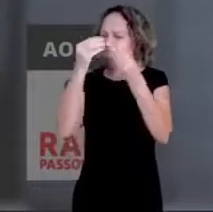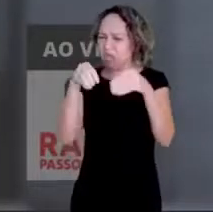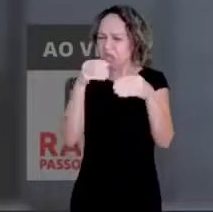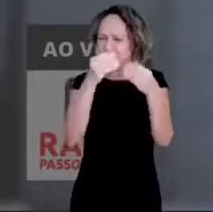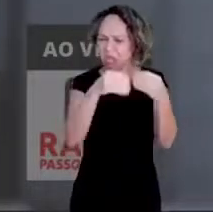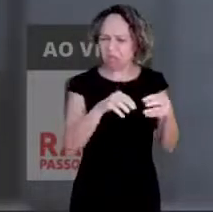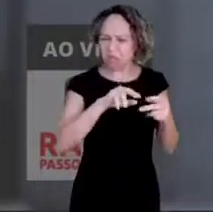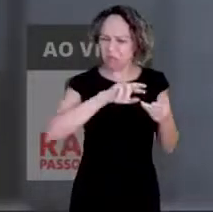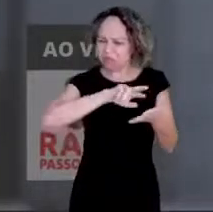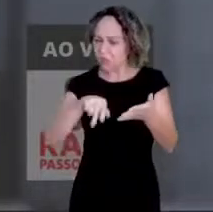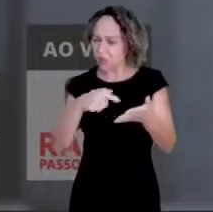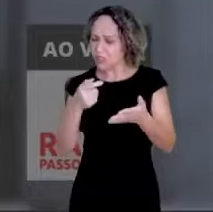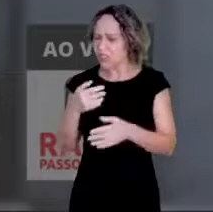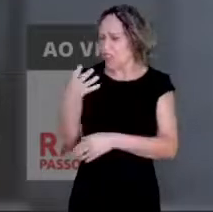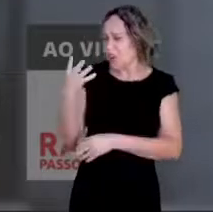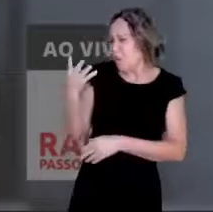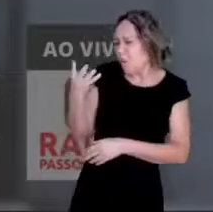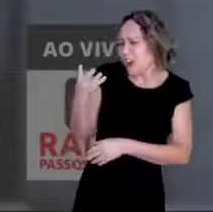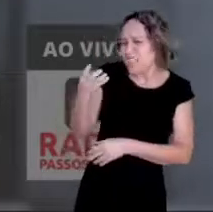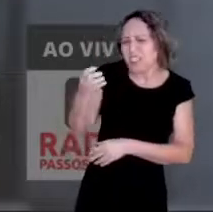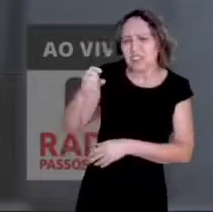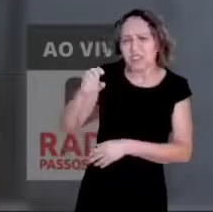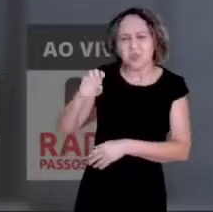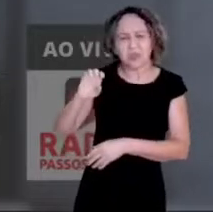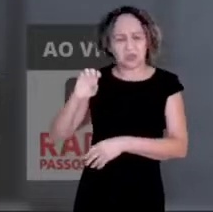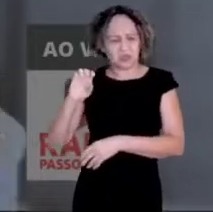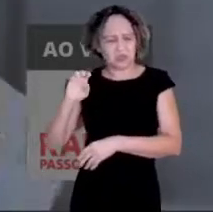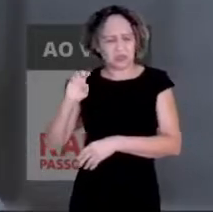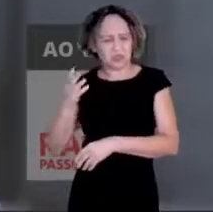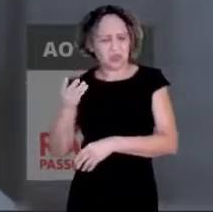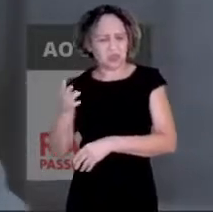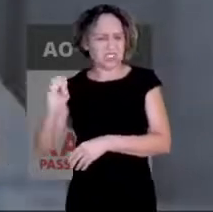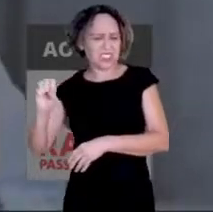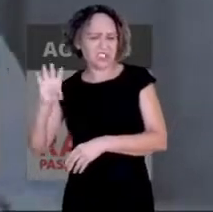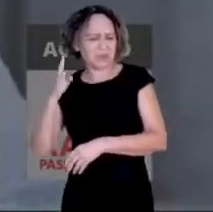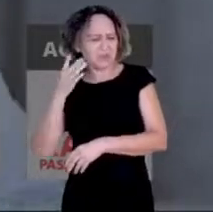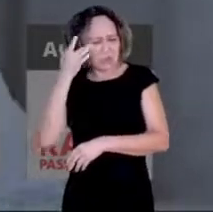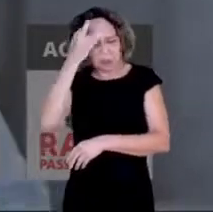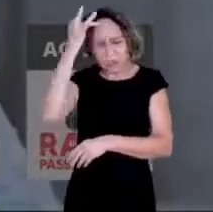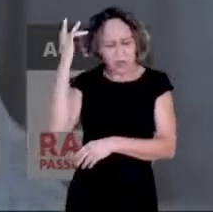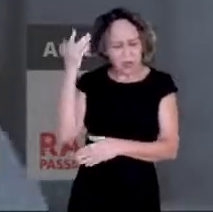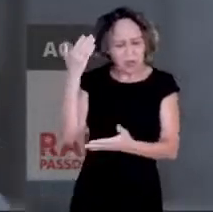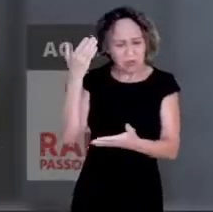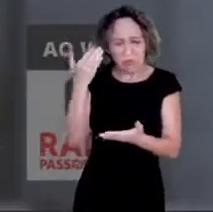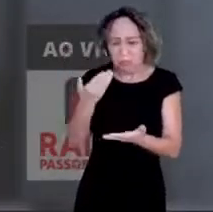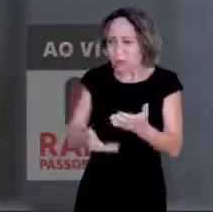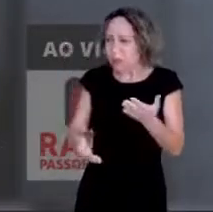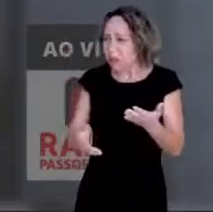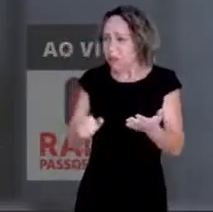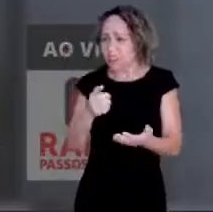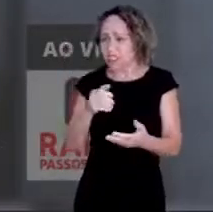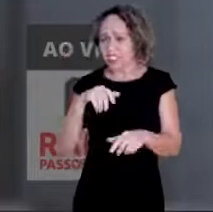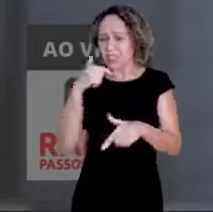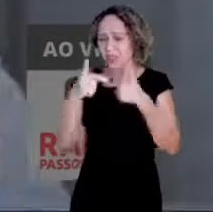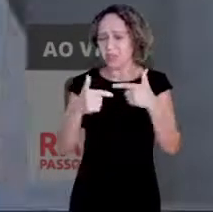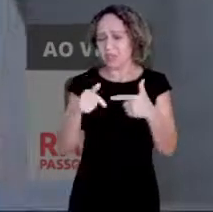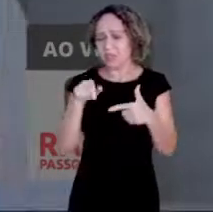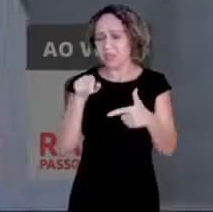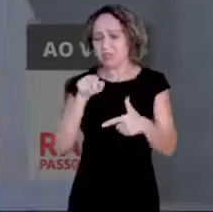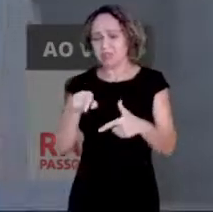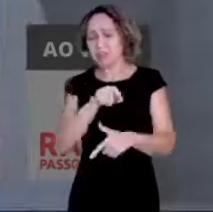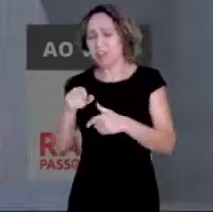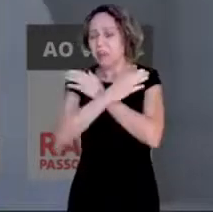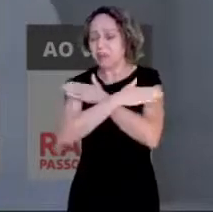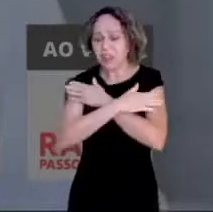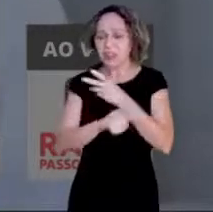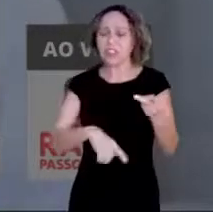setores empresariais dos Estados Unidos, que nunca aceitaram o fato do Brasil ter descoberto o pré-sal e nunca aceitaram o